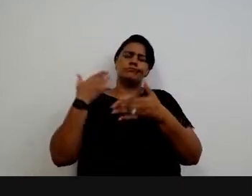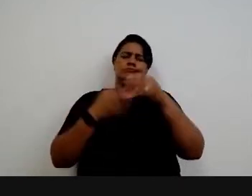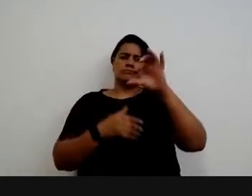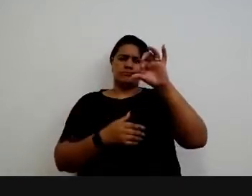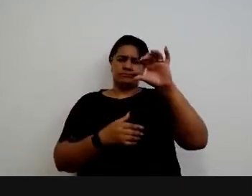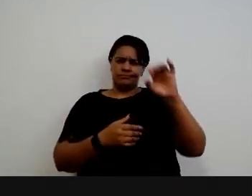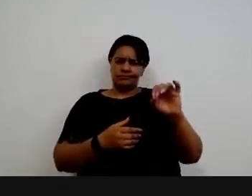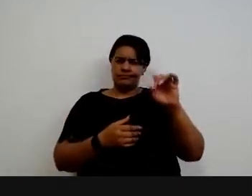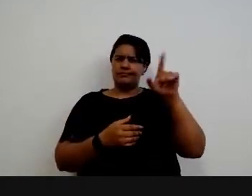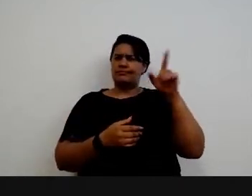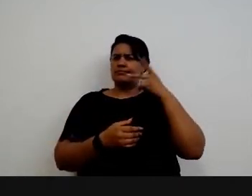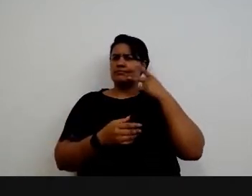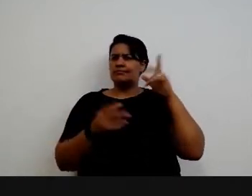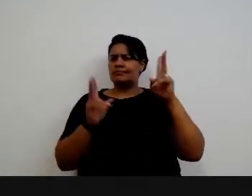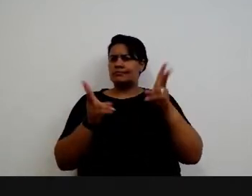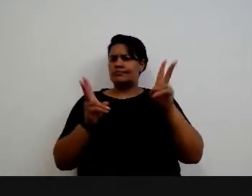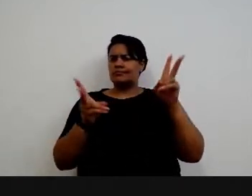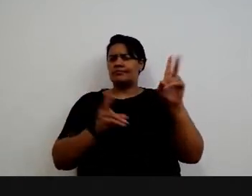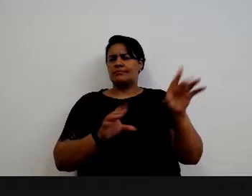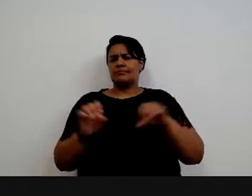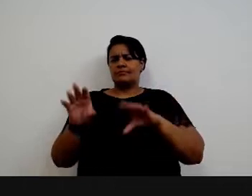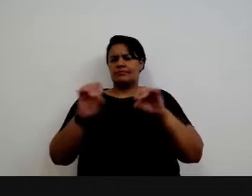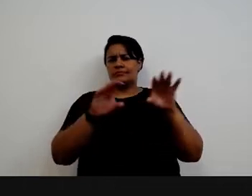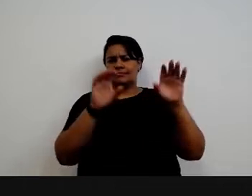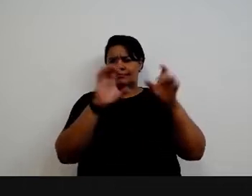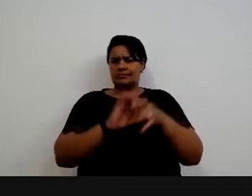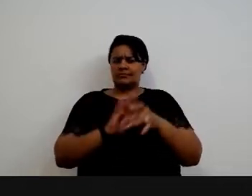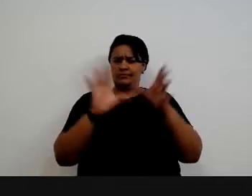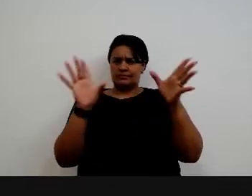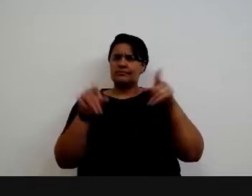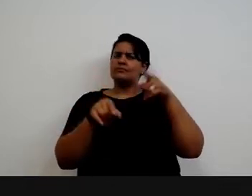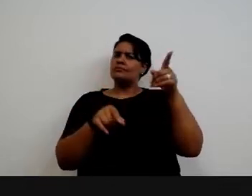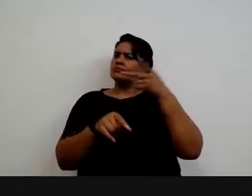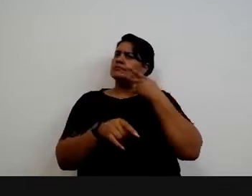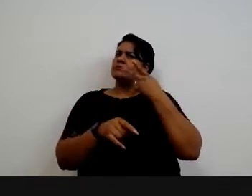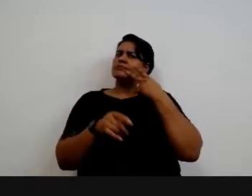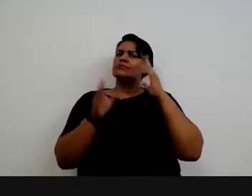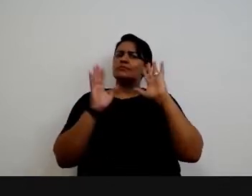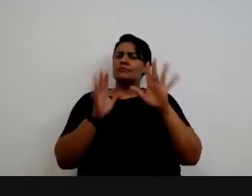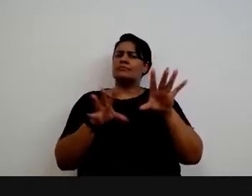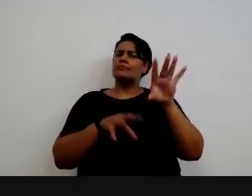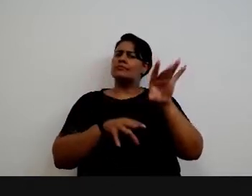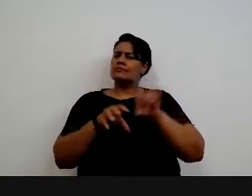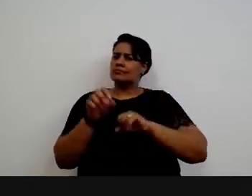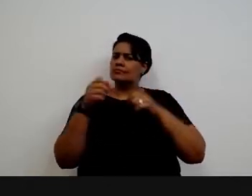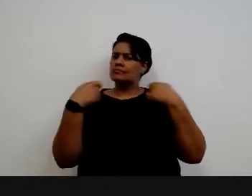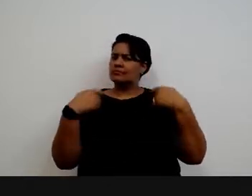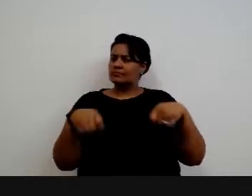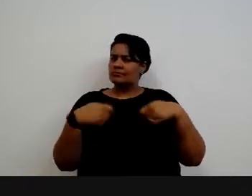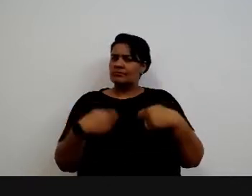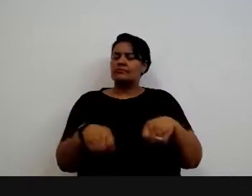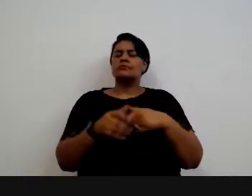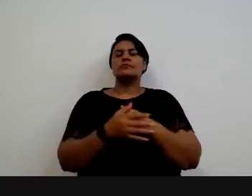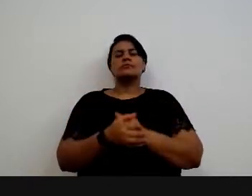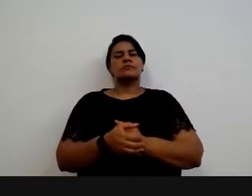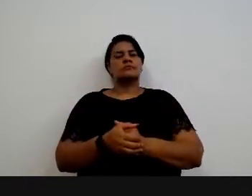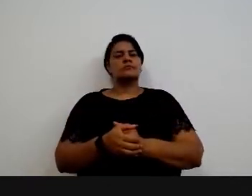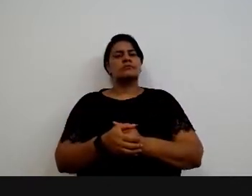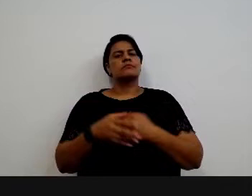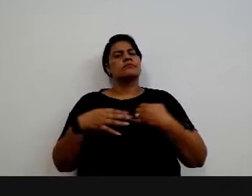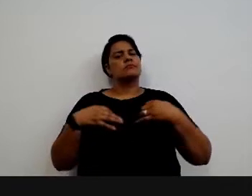de educação para a cidadania, para a democracia, chamava atenção para essa formação mais cognitiva, uma formação